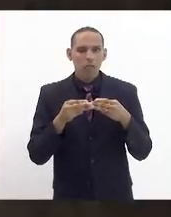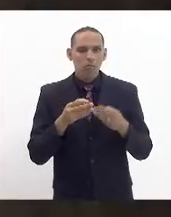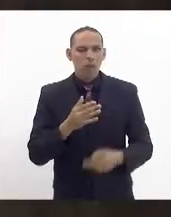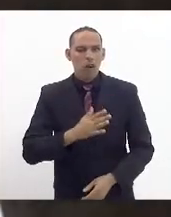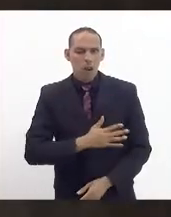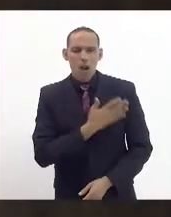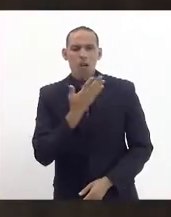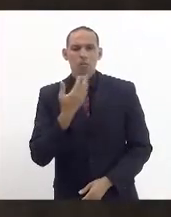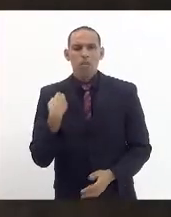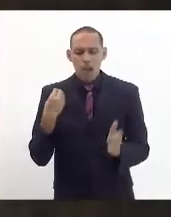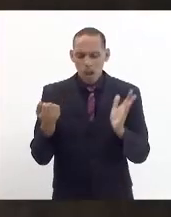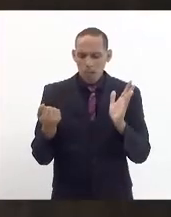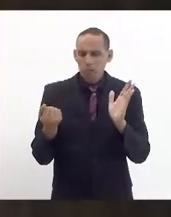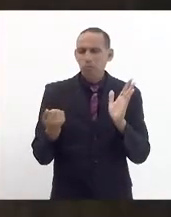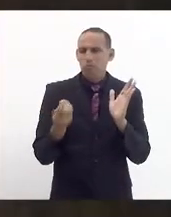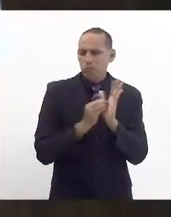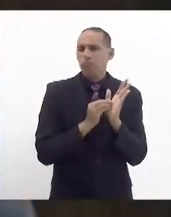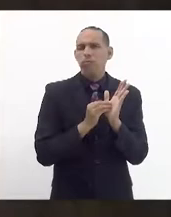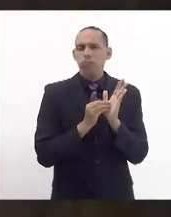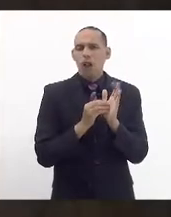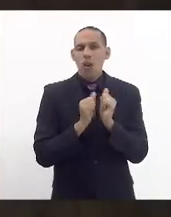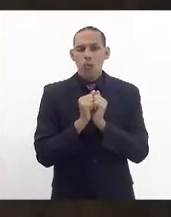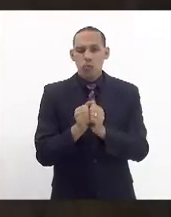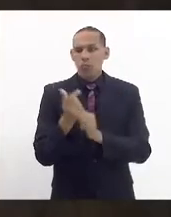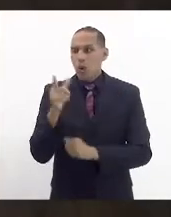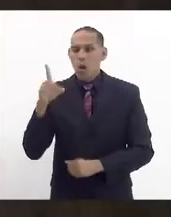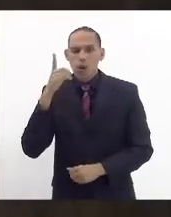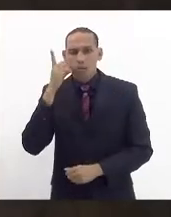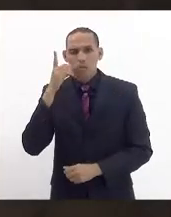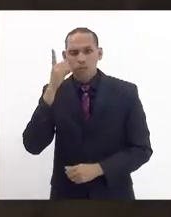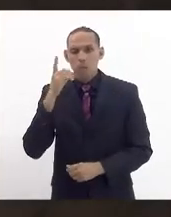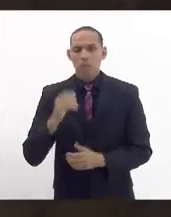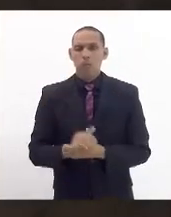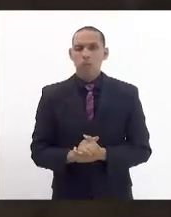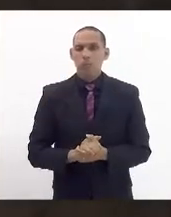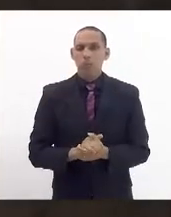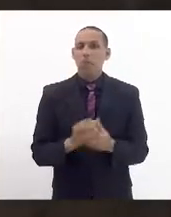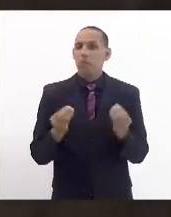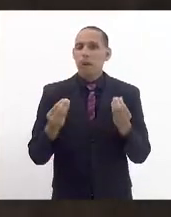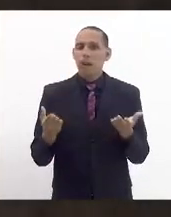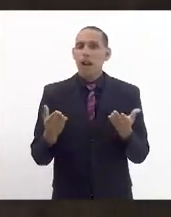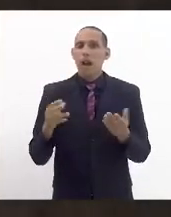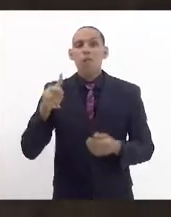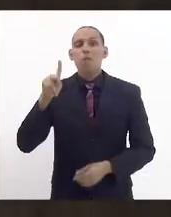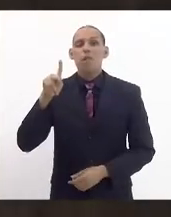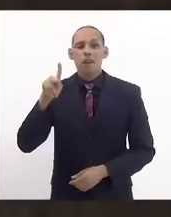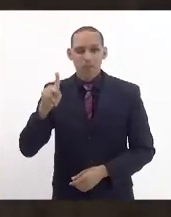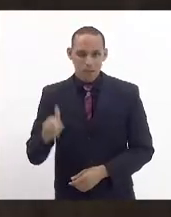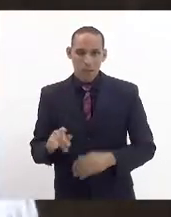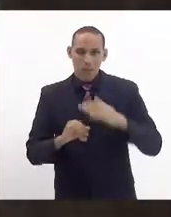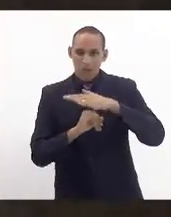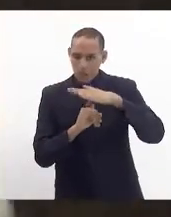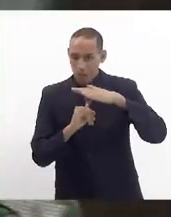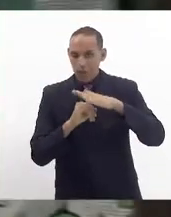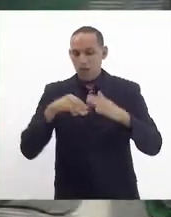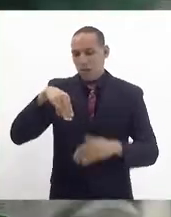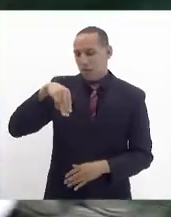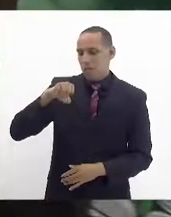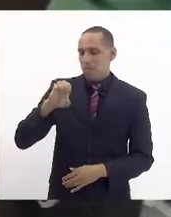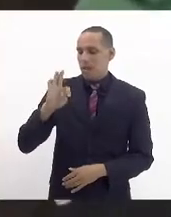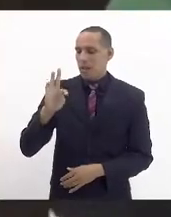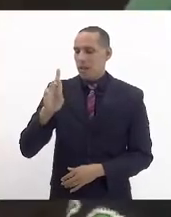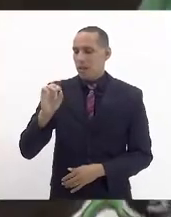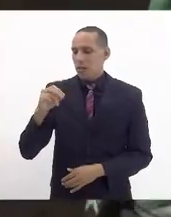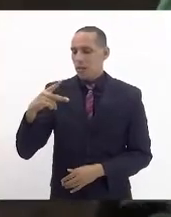estou protocolando aqui juntamente com alguns outros deputados para o presidente do Instituto Metrópole,